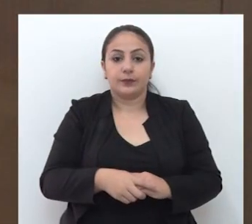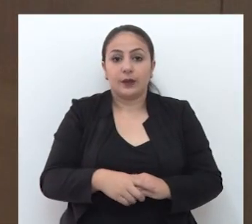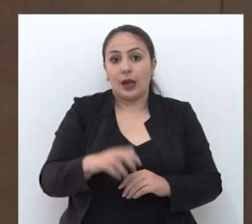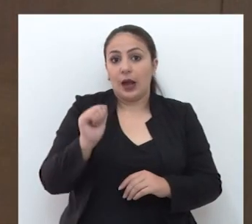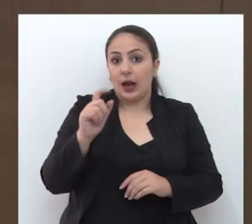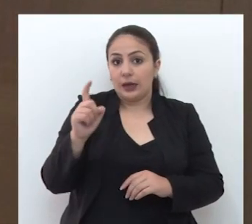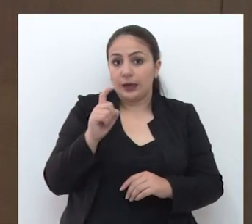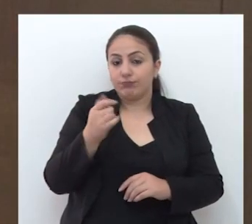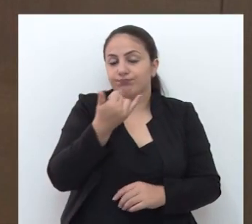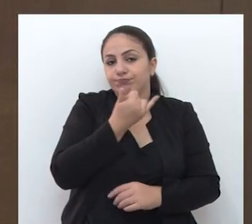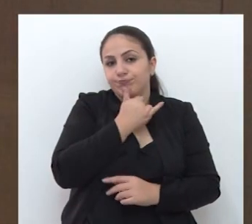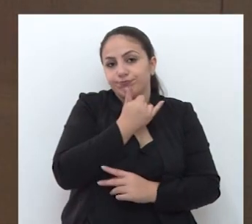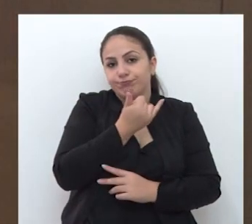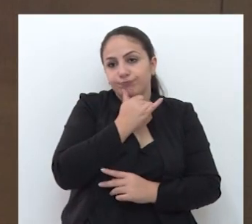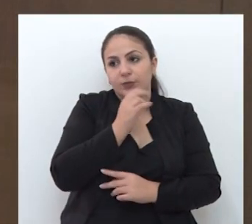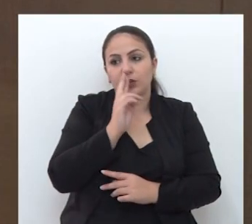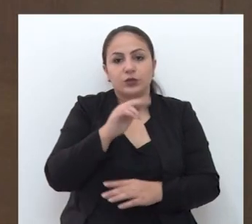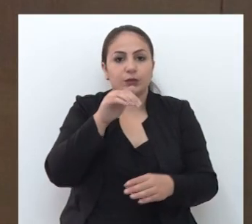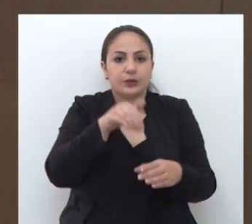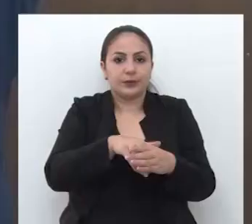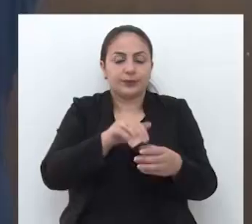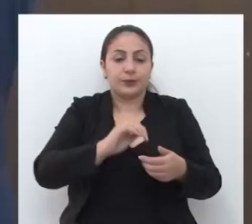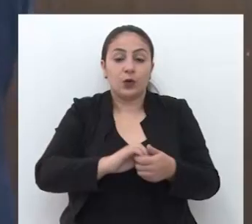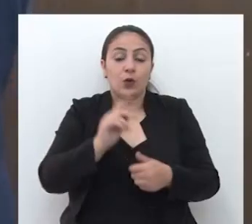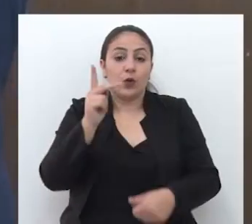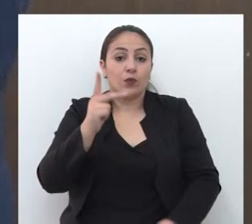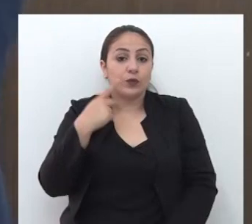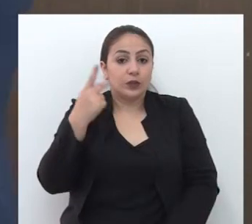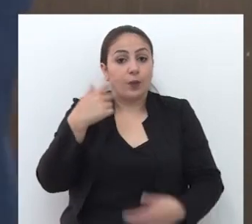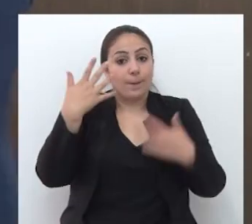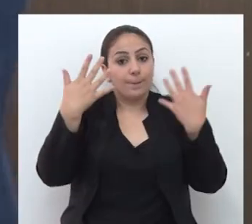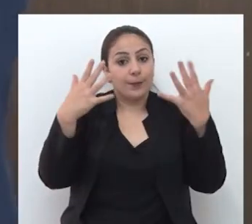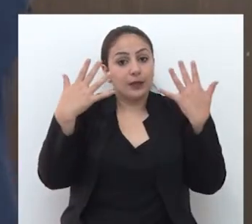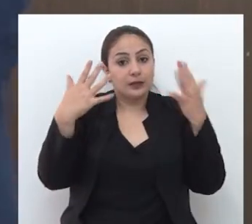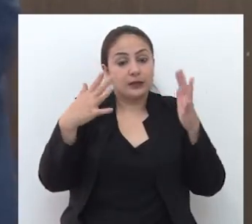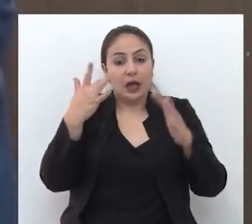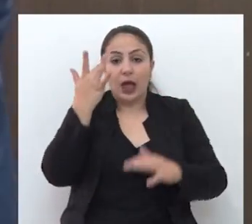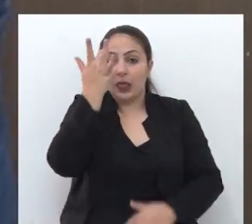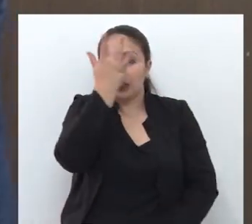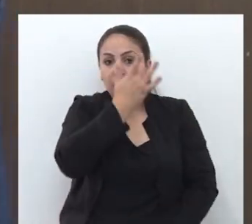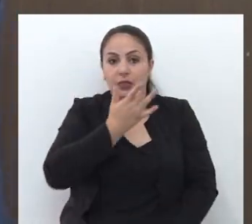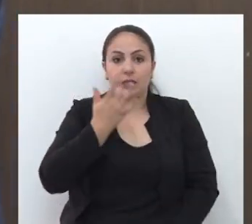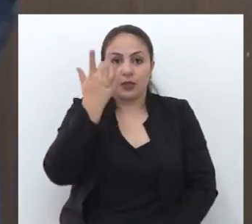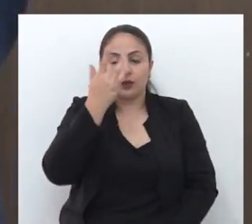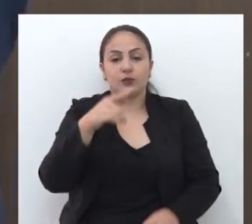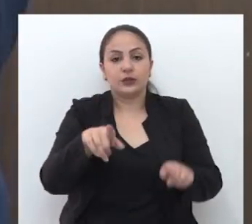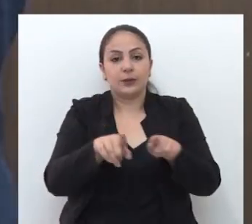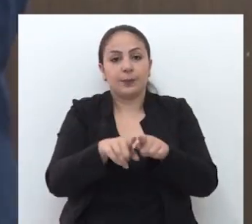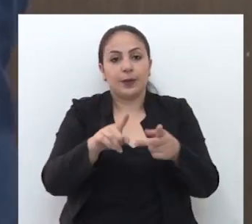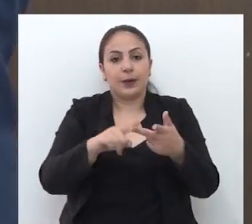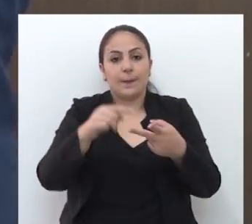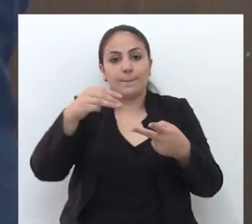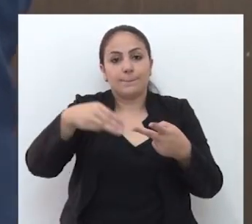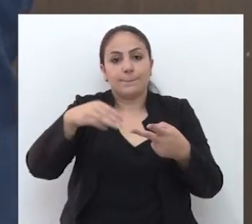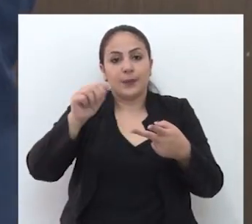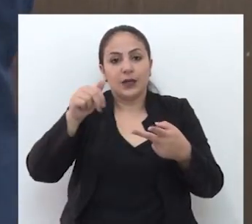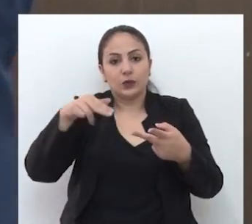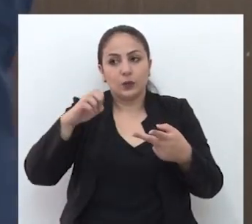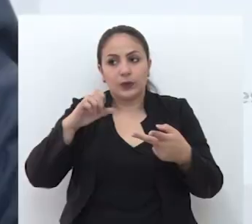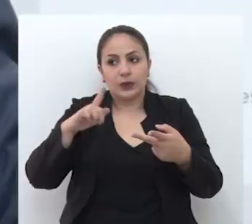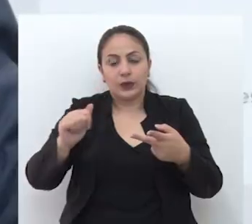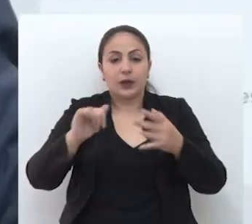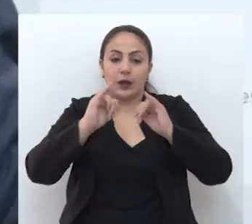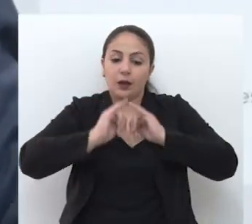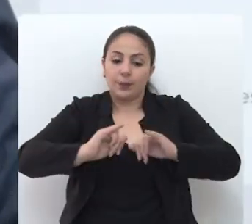Necker lamentou o resultado das eleições. O comunista parabenizou Fernando Haddad e Manuela Dávila pela